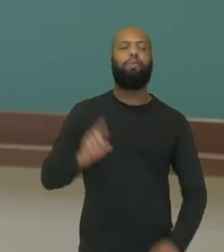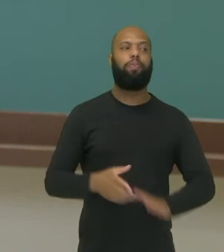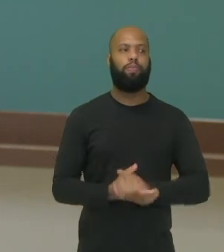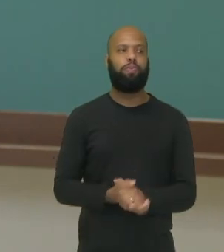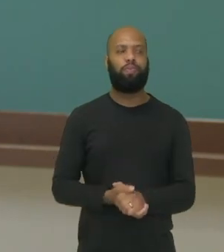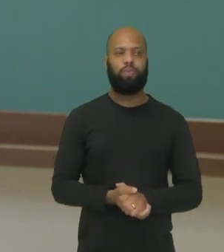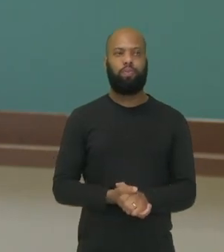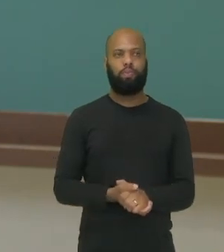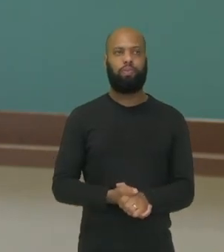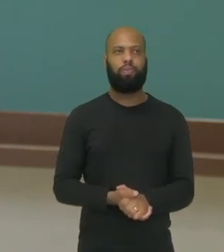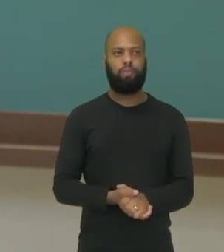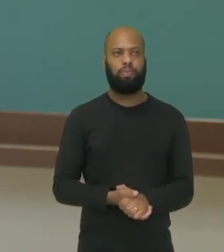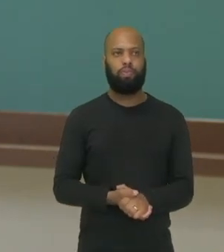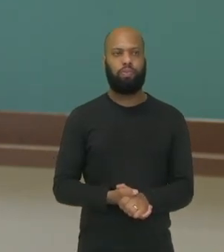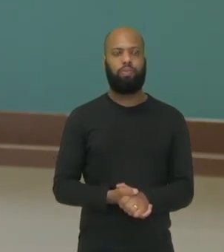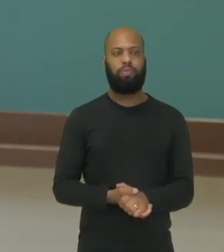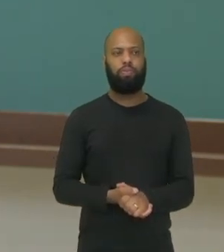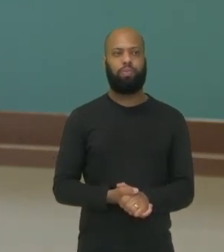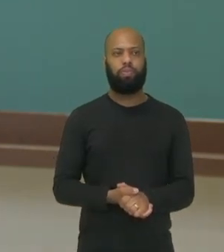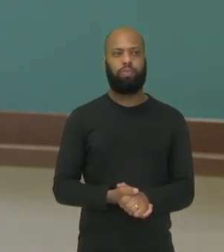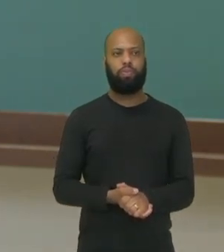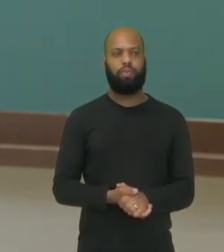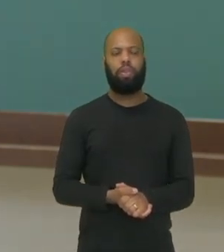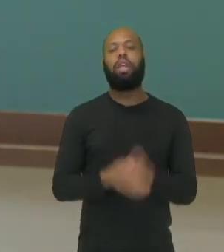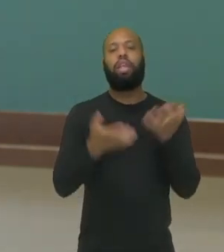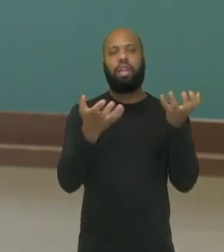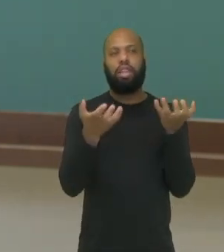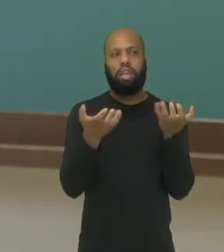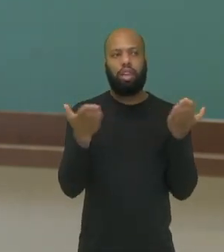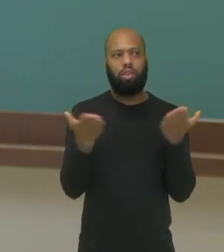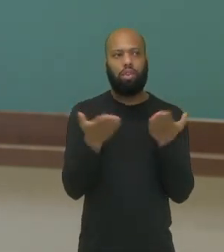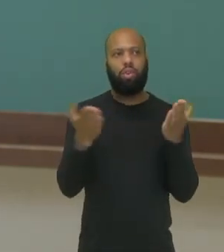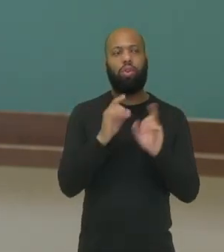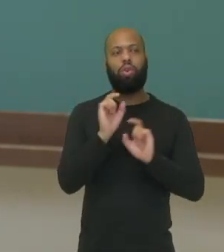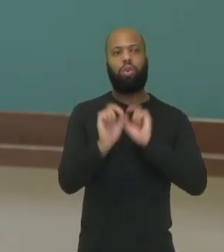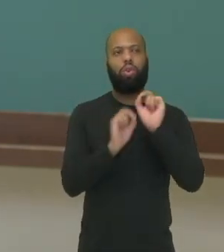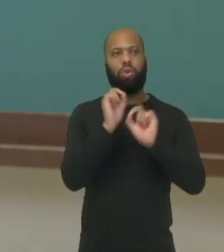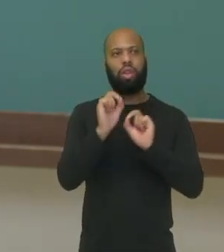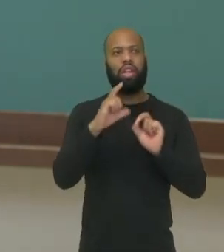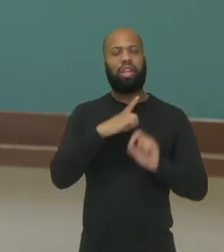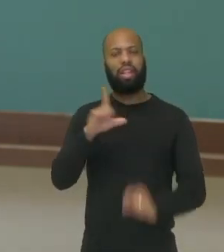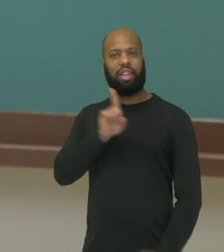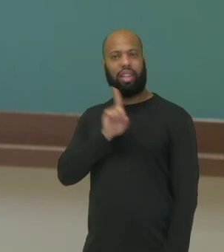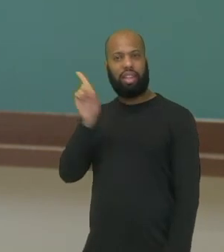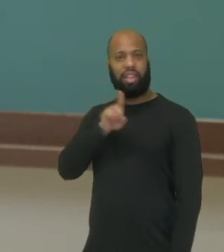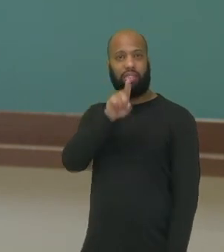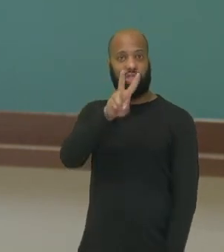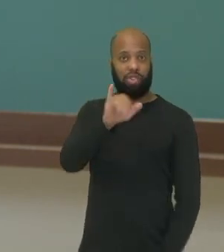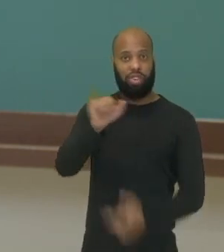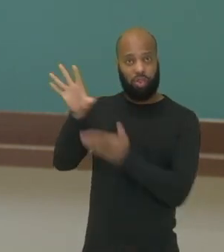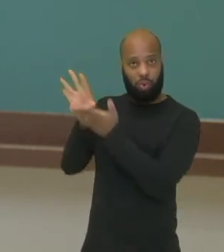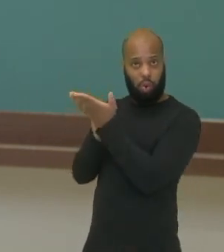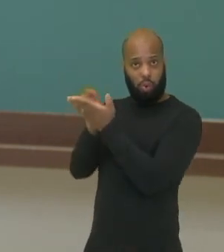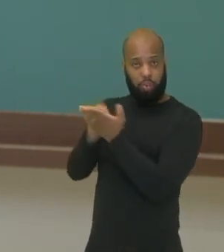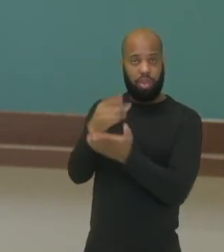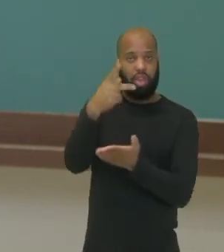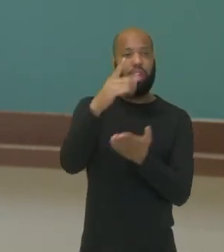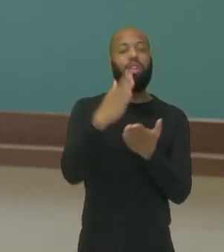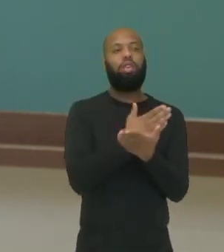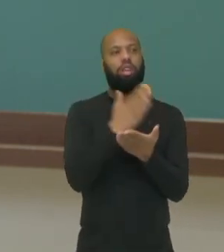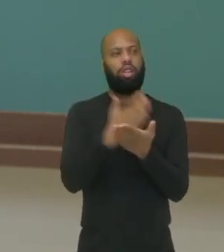ser consumida. Muito bem, minha gente, eu quero agora deixar esse quadro aqui para você anotar no teu caderno,